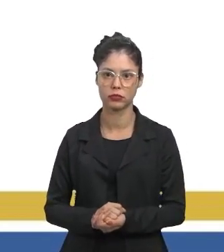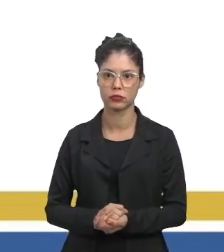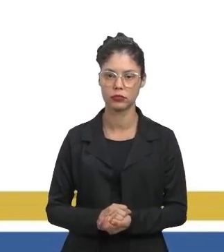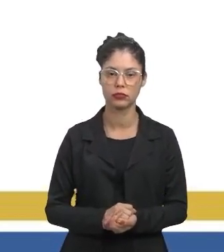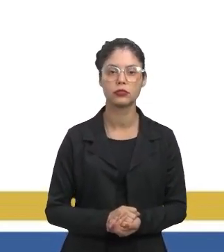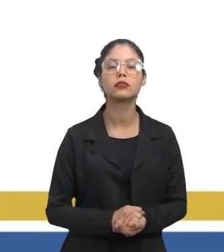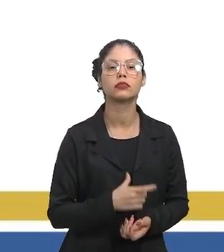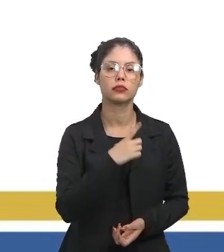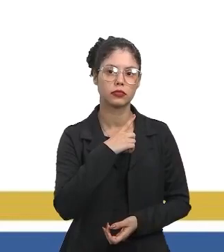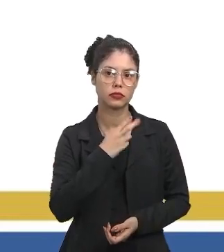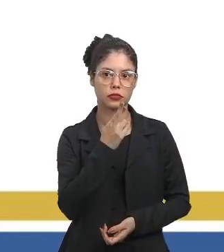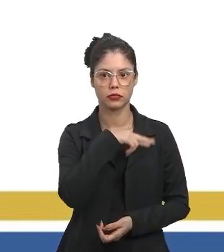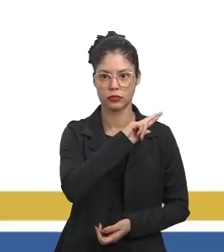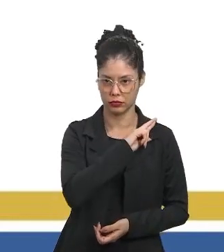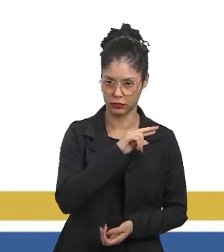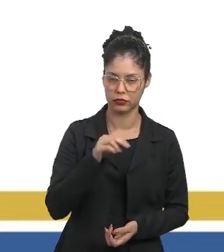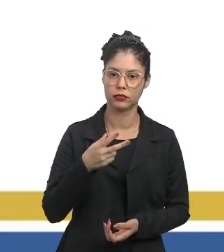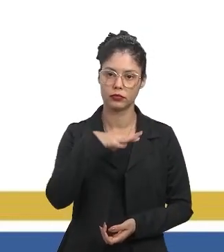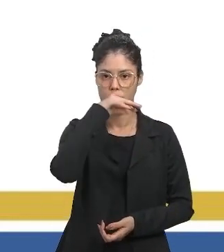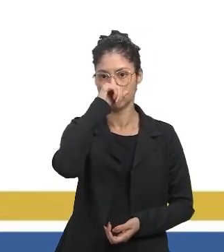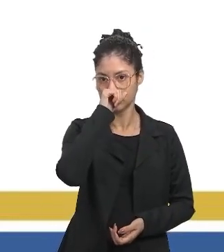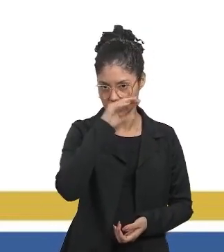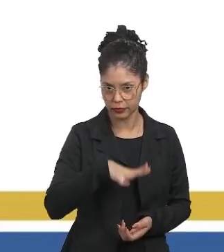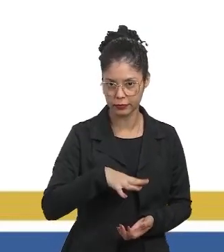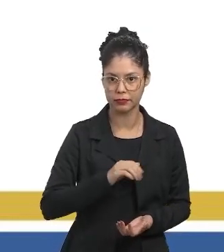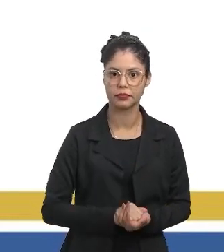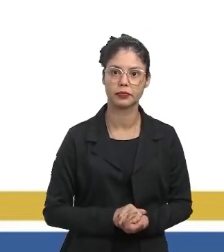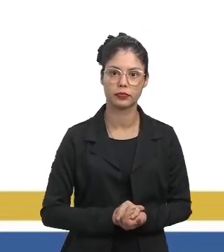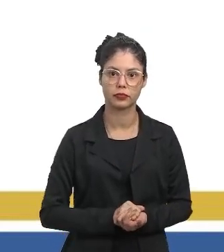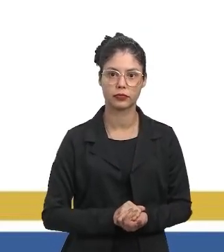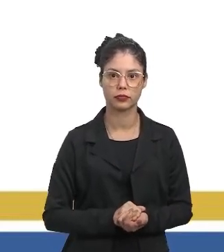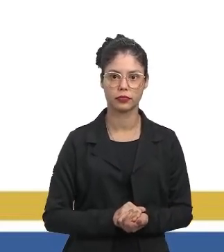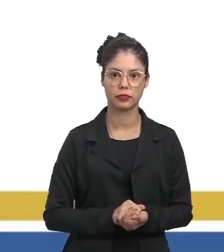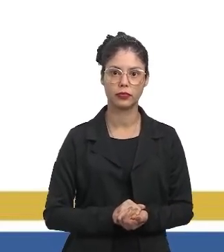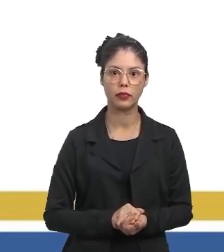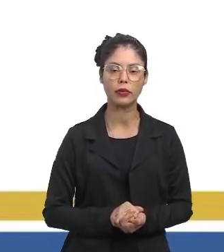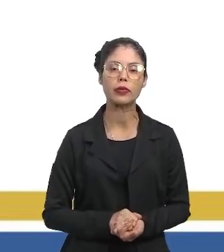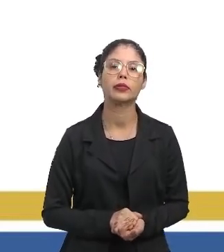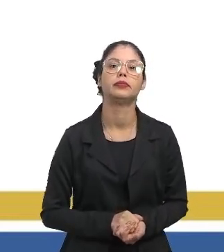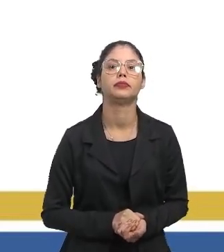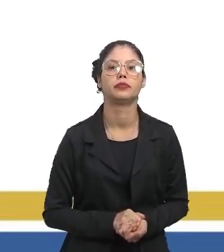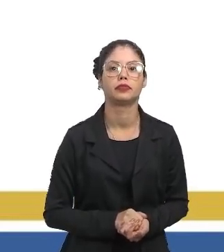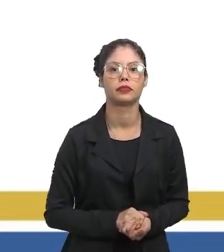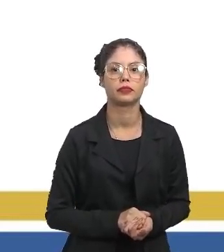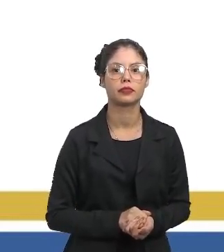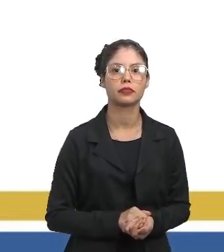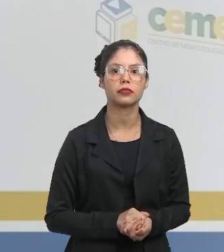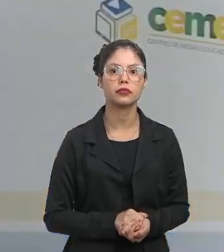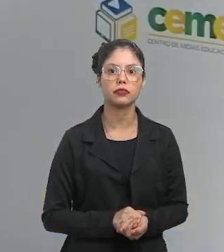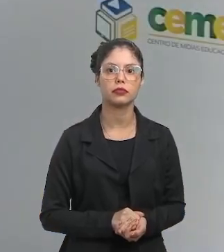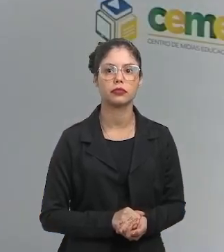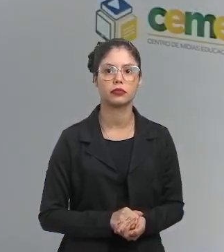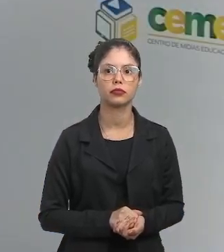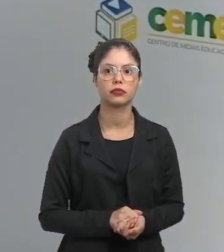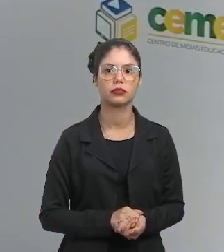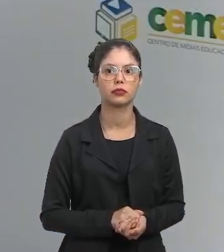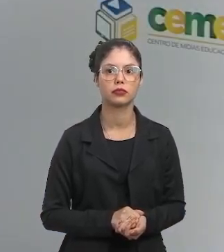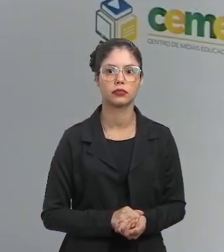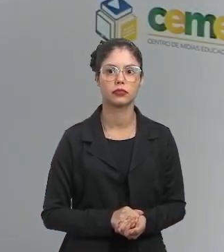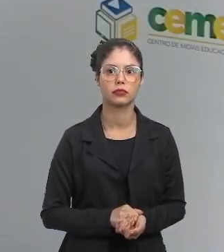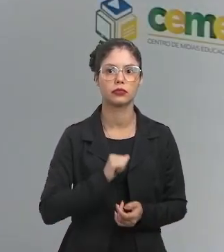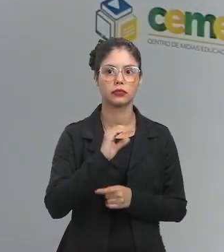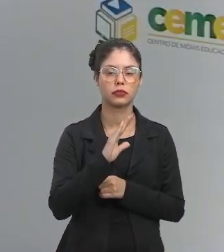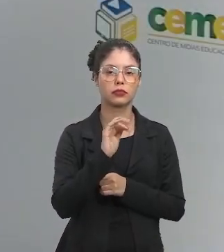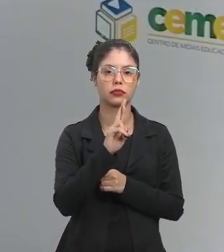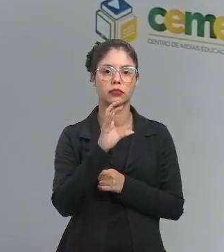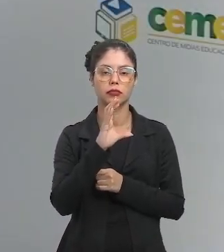é responsável pela respiração aeróbica. Ok? Vamos lá. Carboidratos. O que